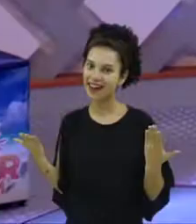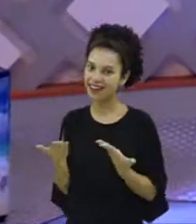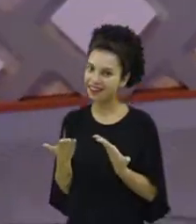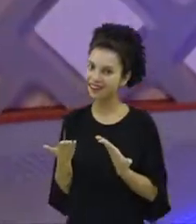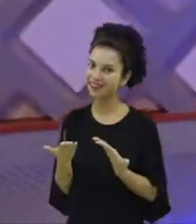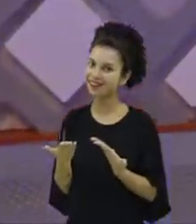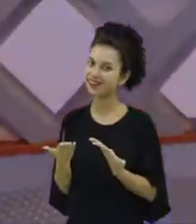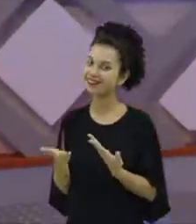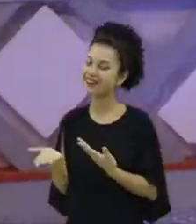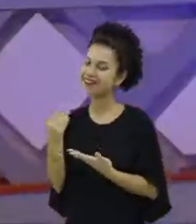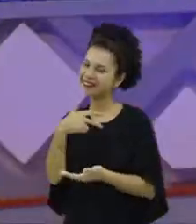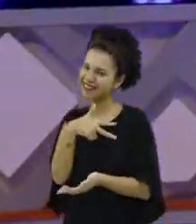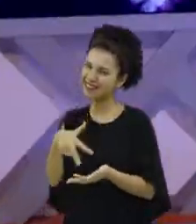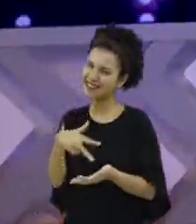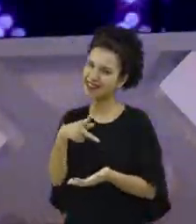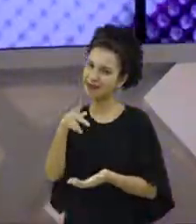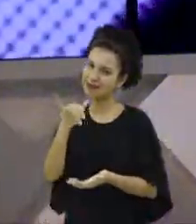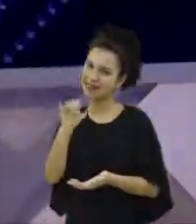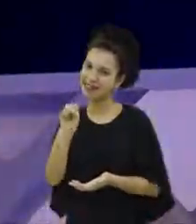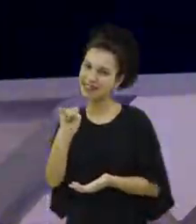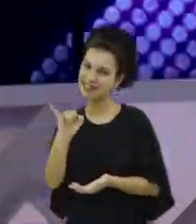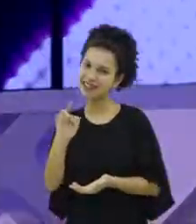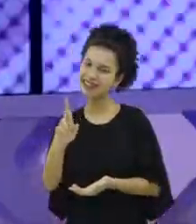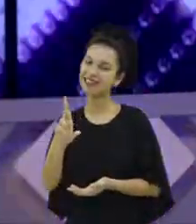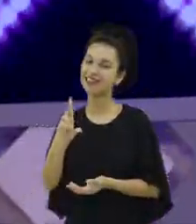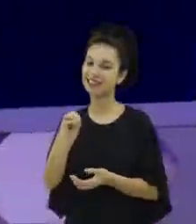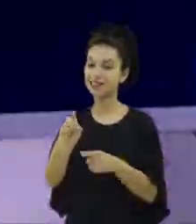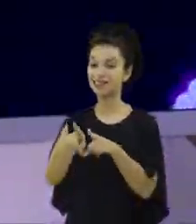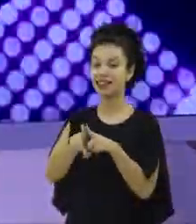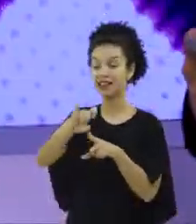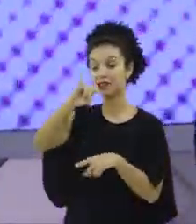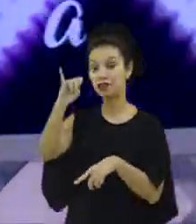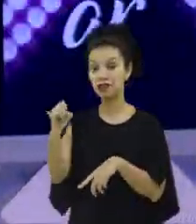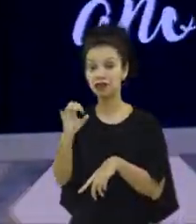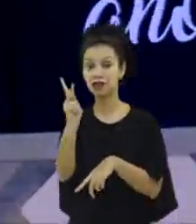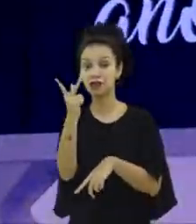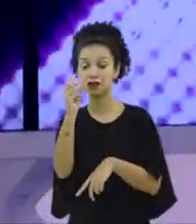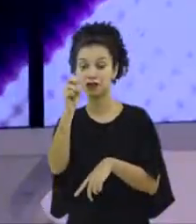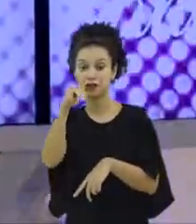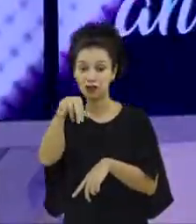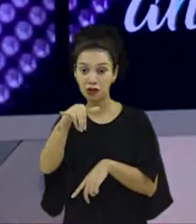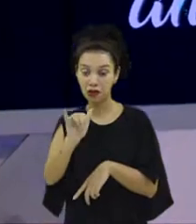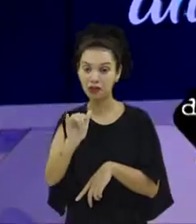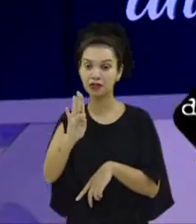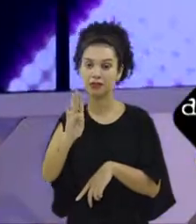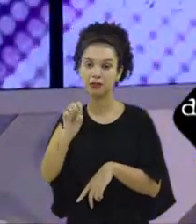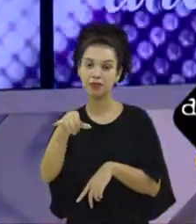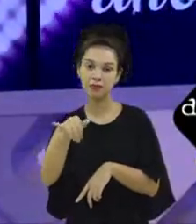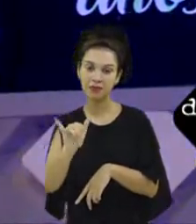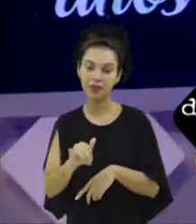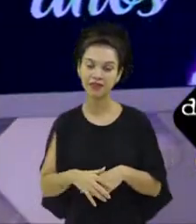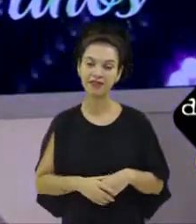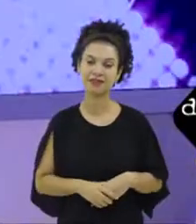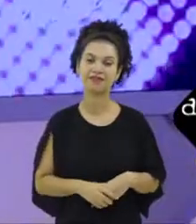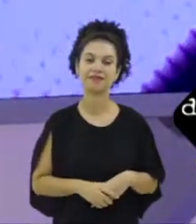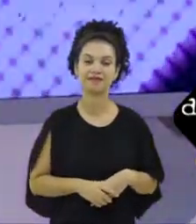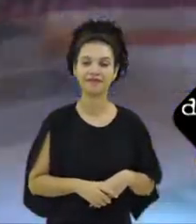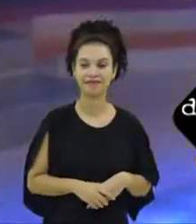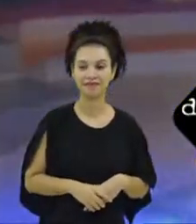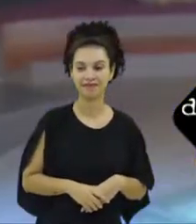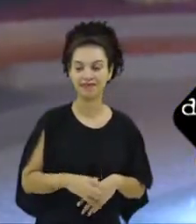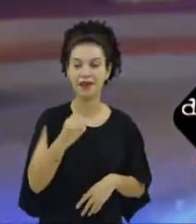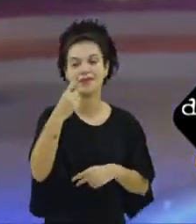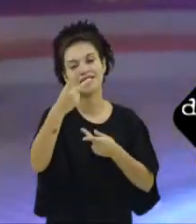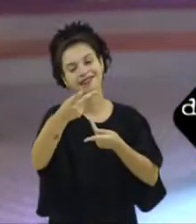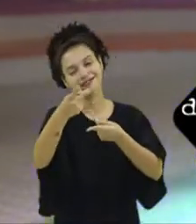Isso aqui é algo mais, Johnny Boy. Quando ele te machuca, você corre pros meus braços. É